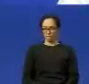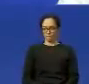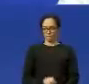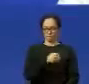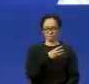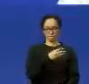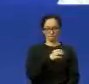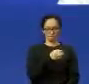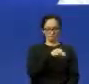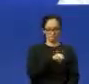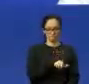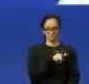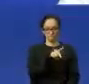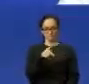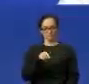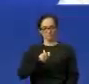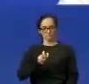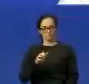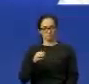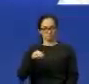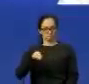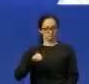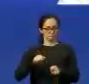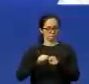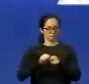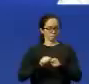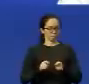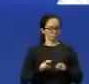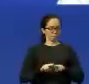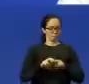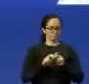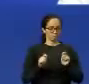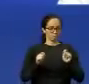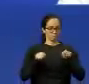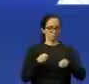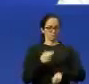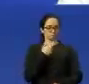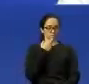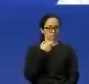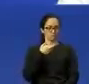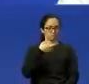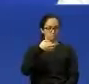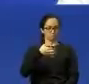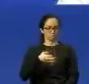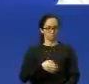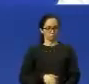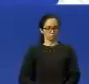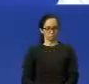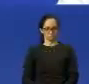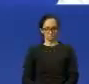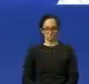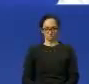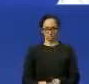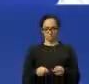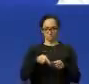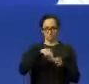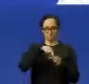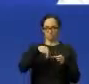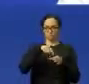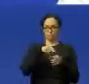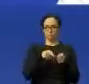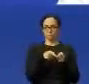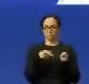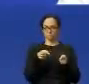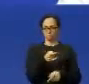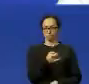3 centímetros e o raio da esfera é 5 centímetros. Nesse caso, chegamos na condição de que a distância